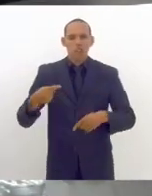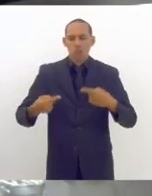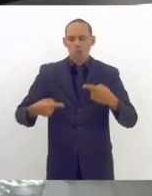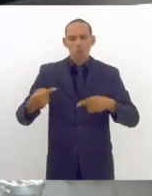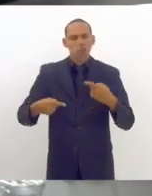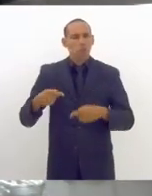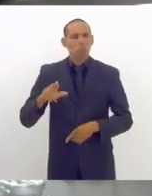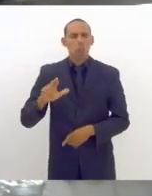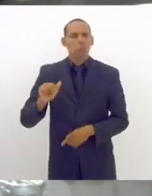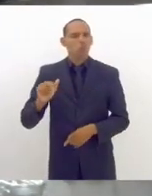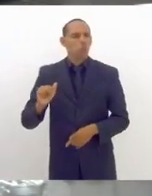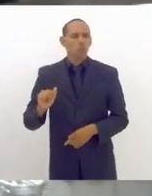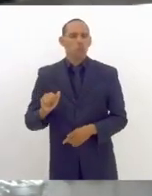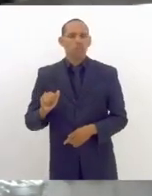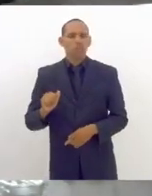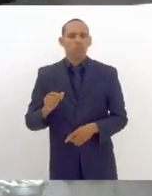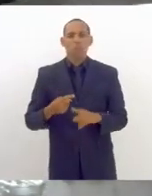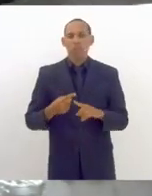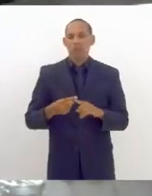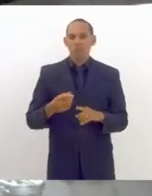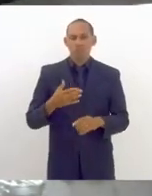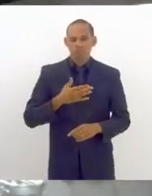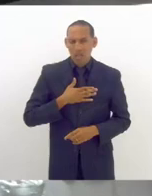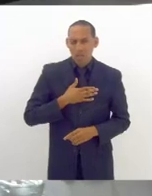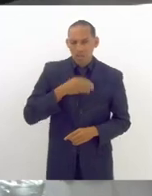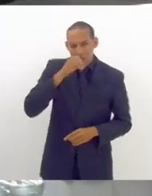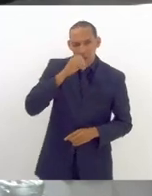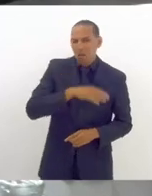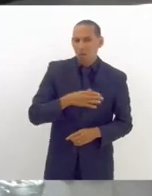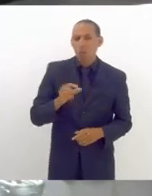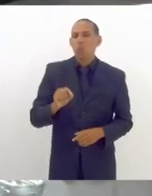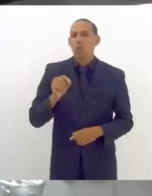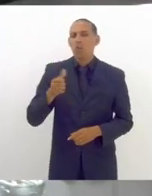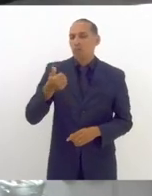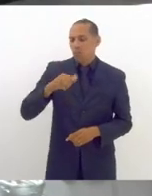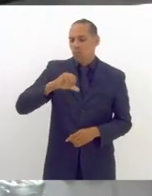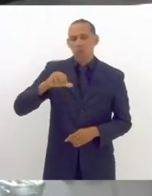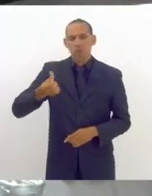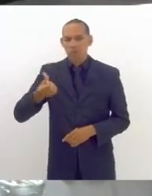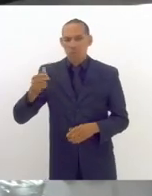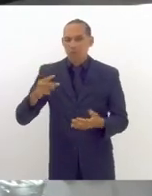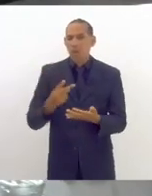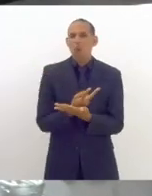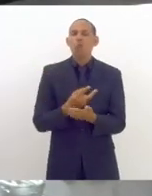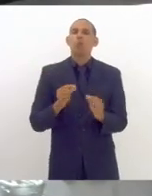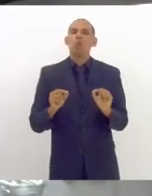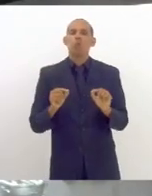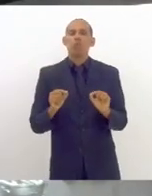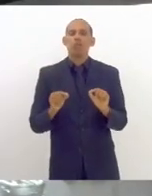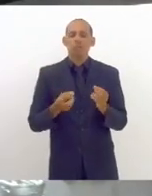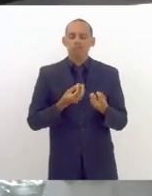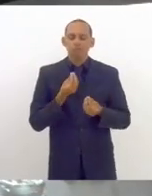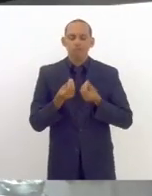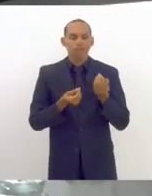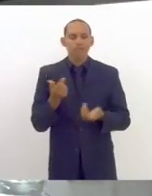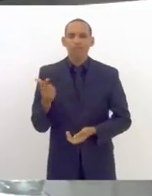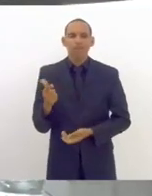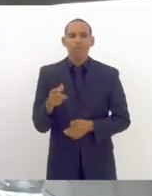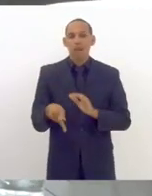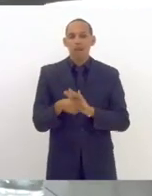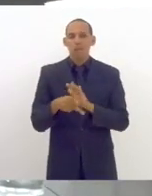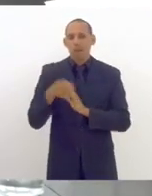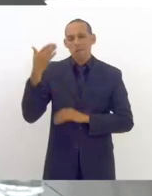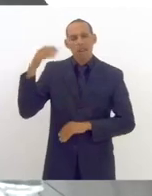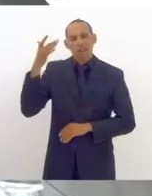até porque para mim foi um absurdo que aconteceu em 96 foi uma falta de sensibilidade dos gestores